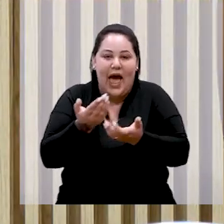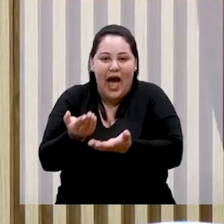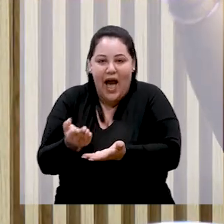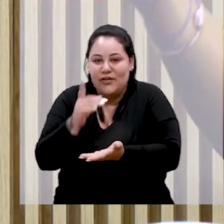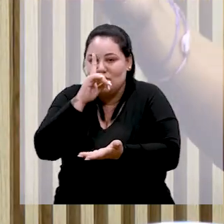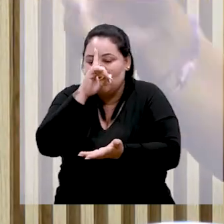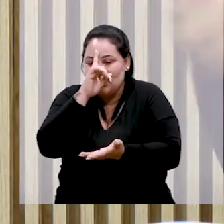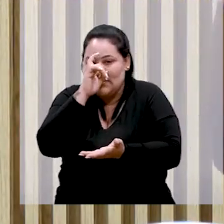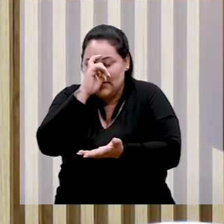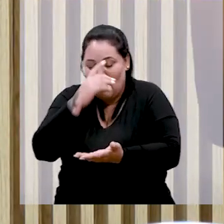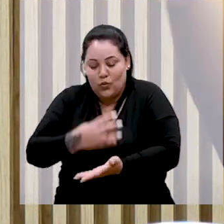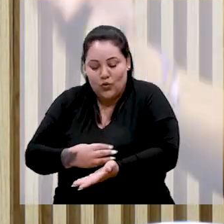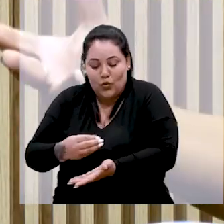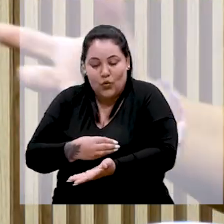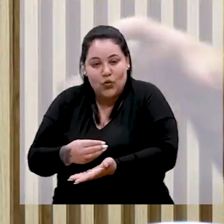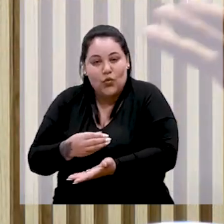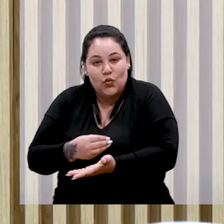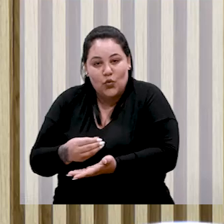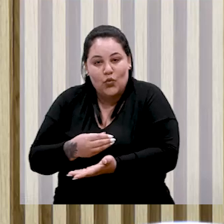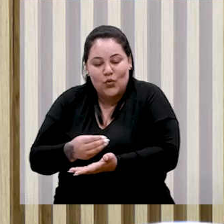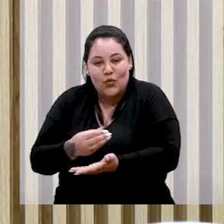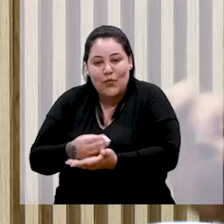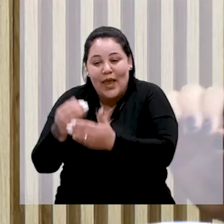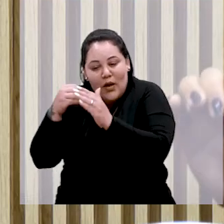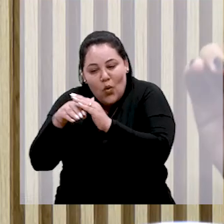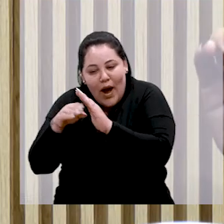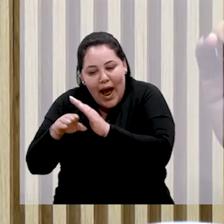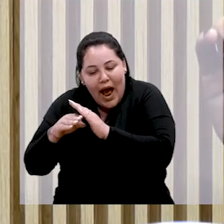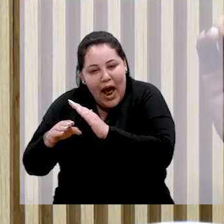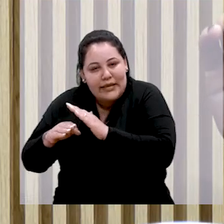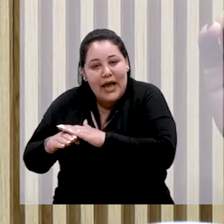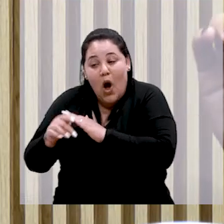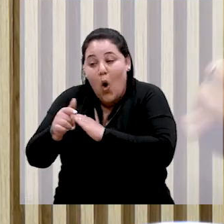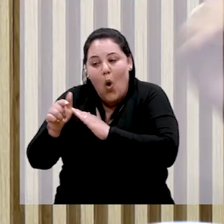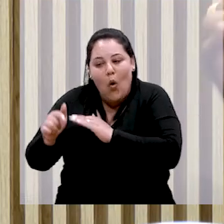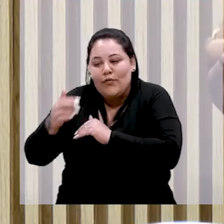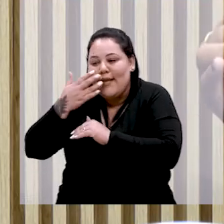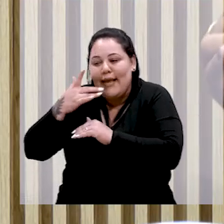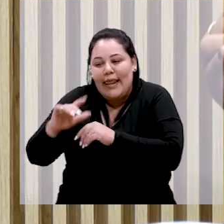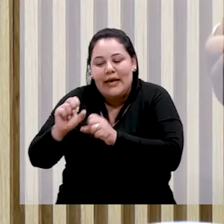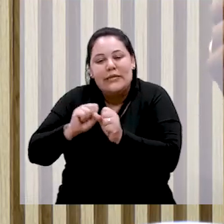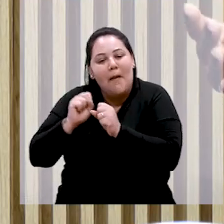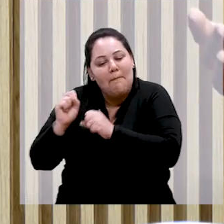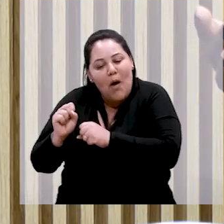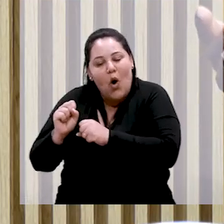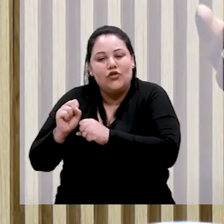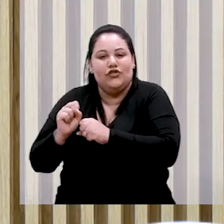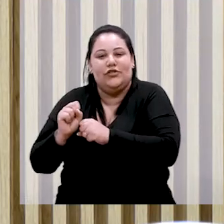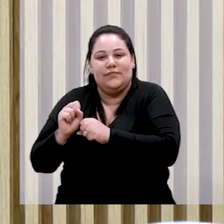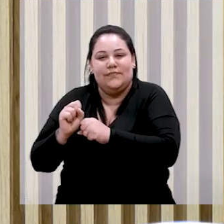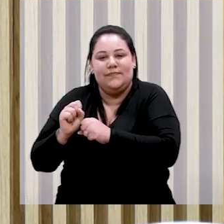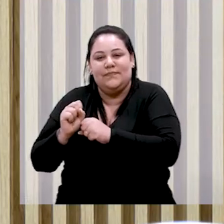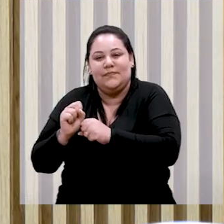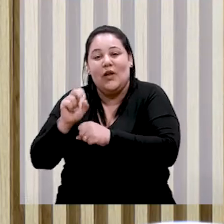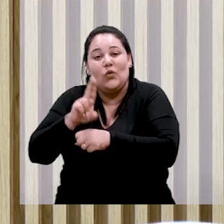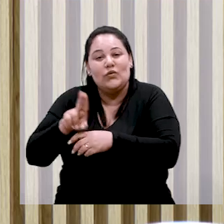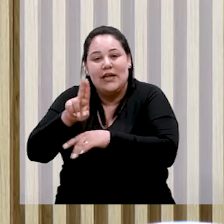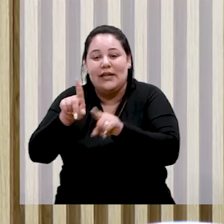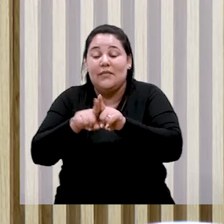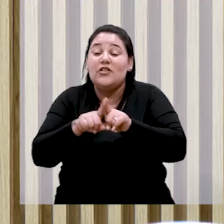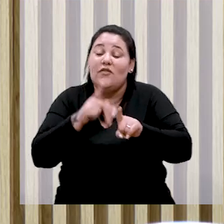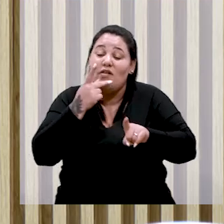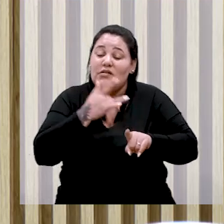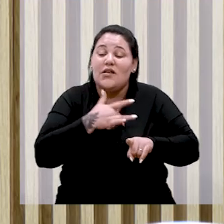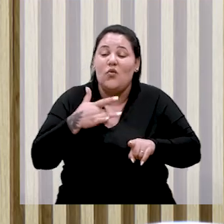para retirada que é super simples, mas extremamente cuidadoso. E aí a gente está falando de saúde, que isso é saúde pública. A gente